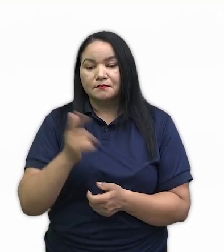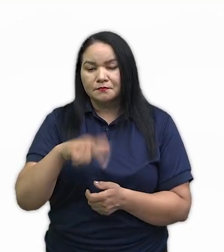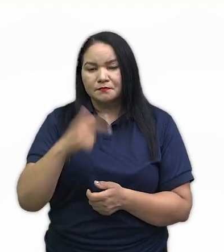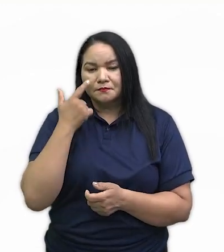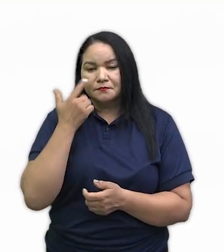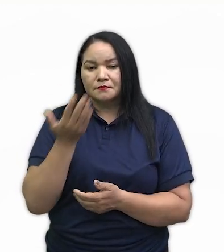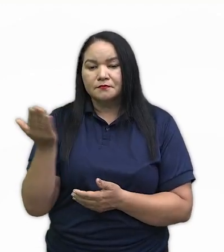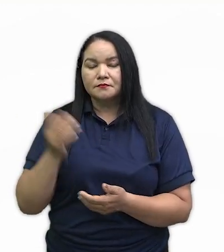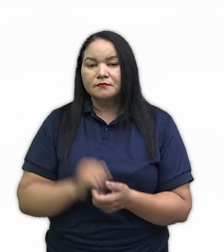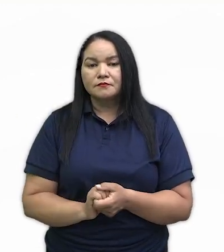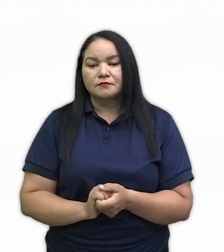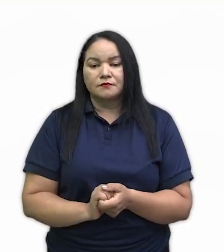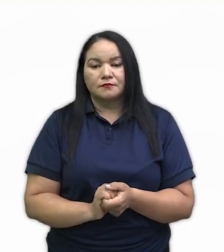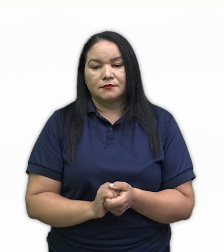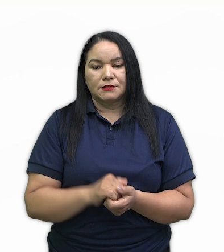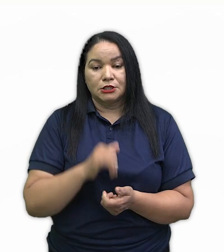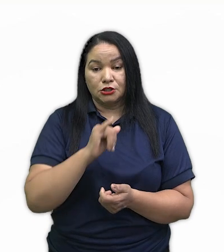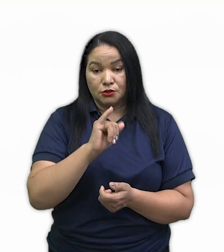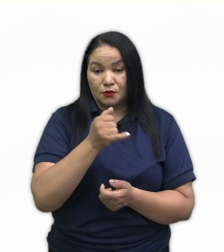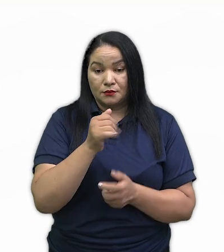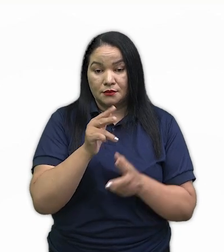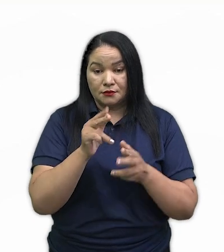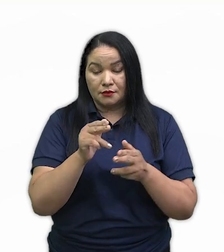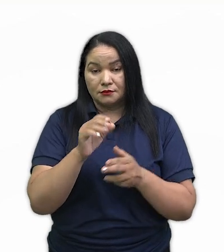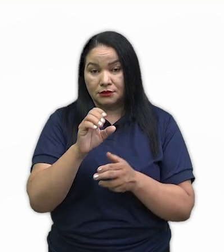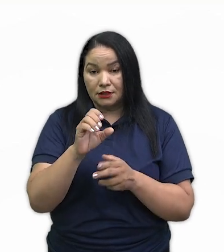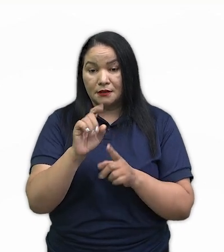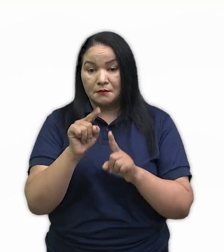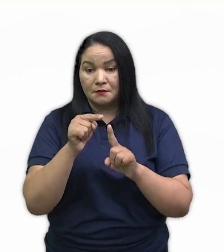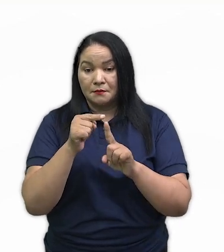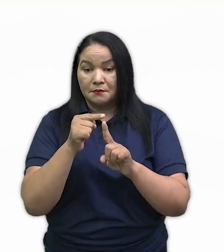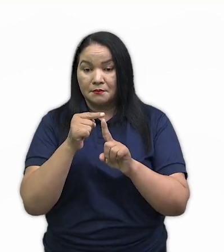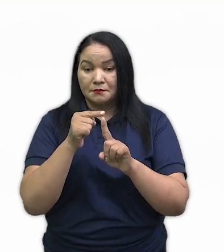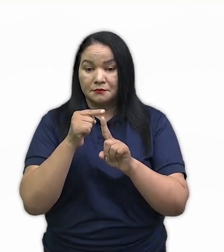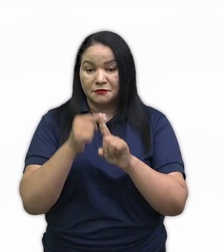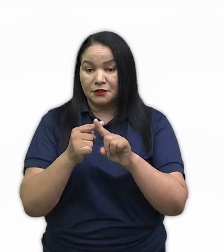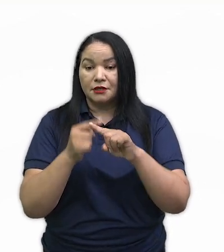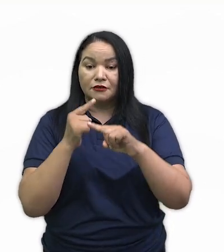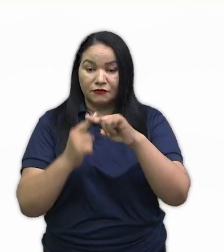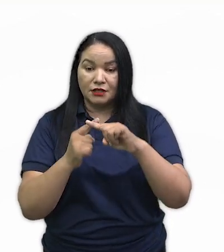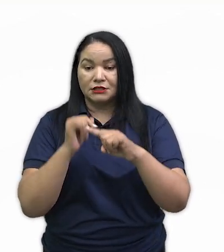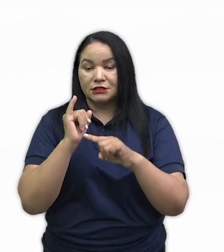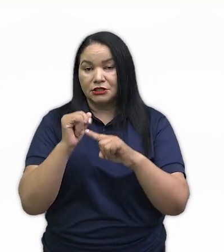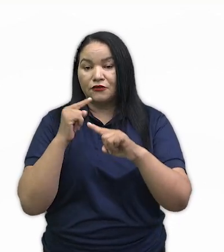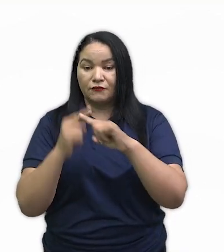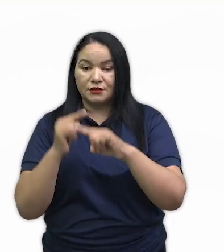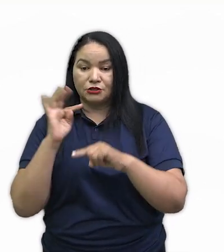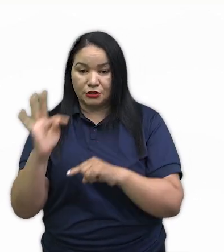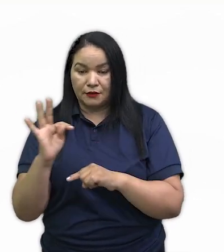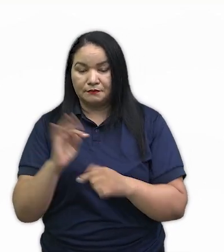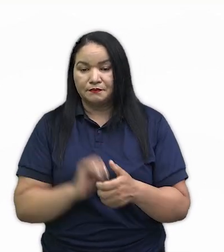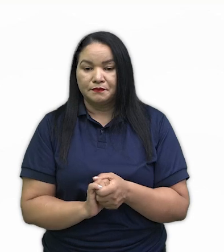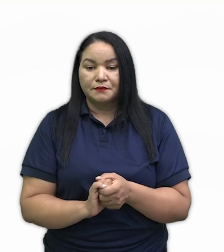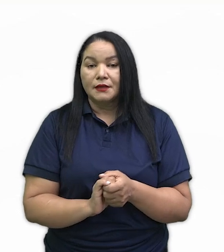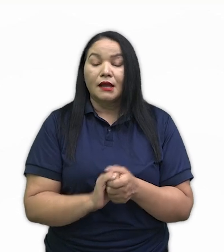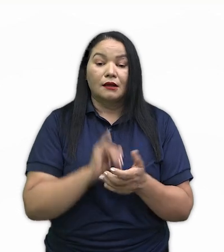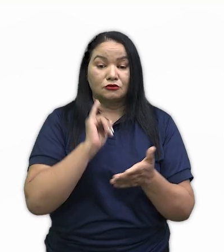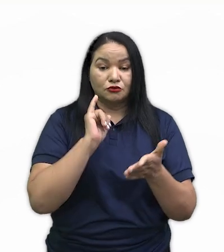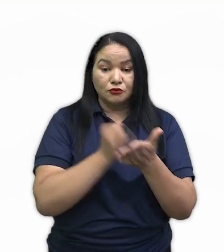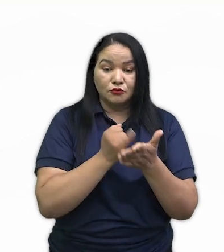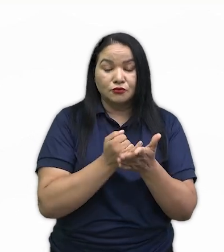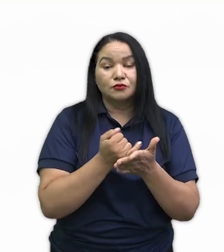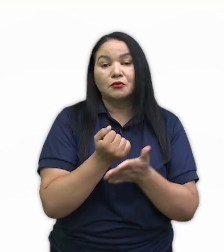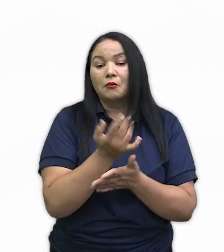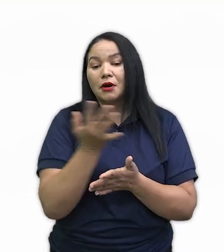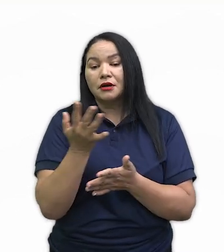novo, juros é igual a CIT. Os juros, eu já sei que eles